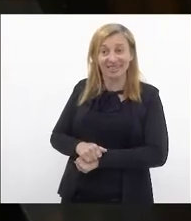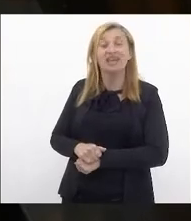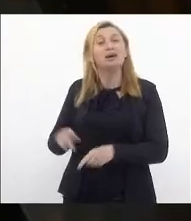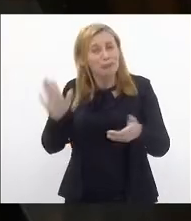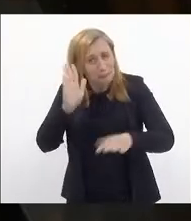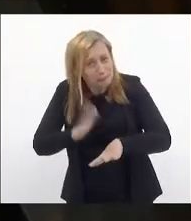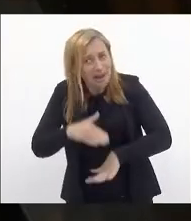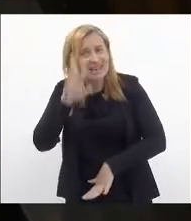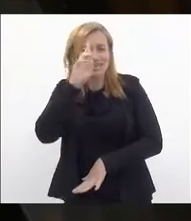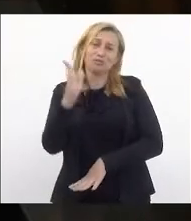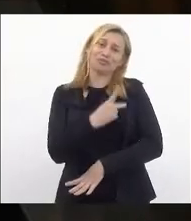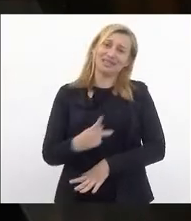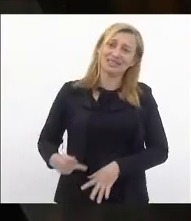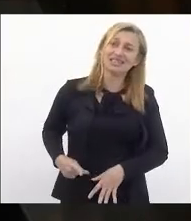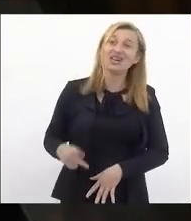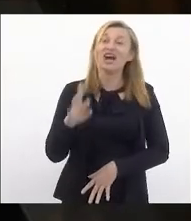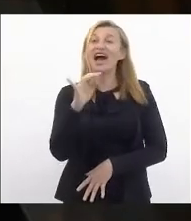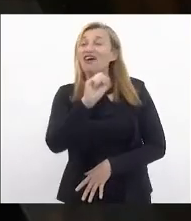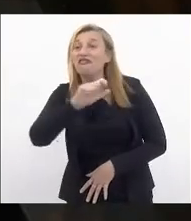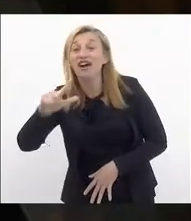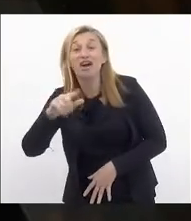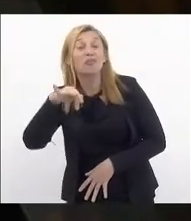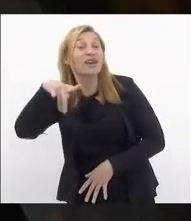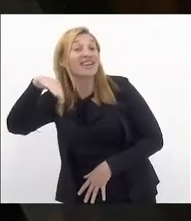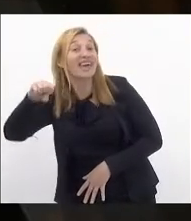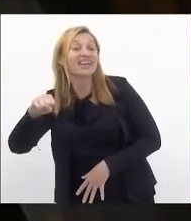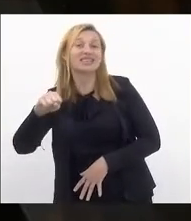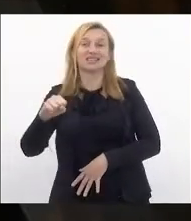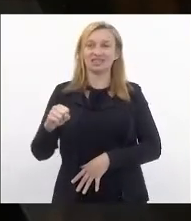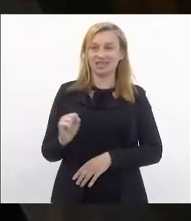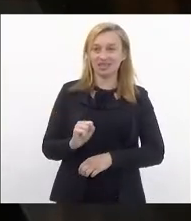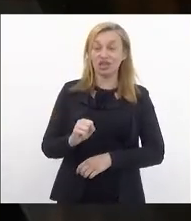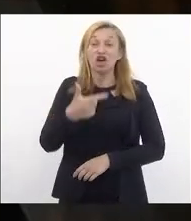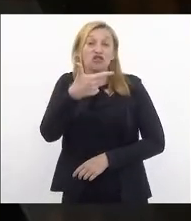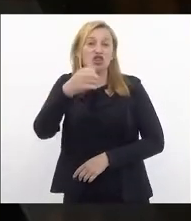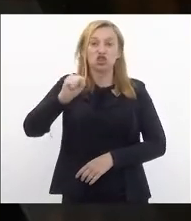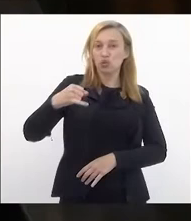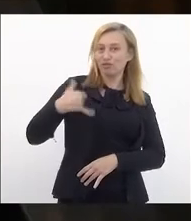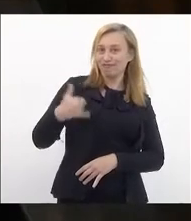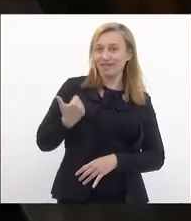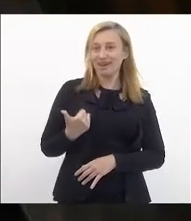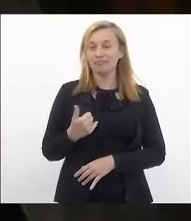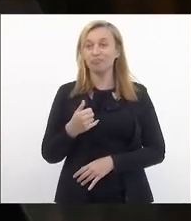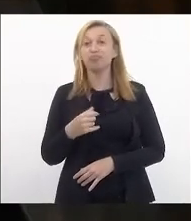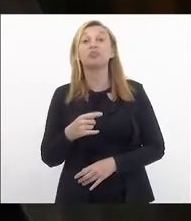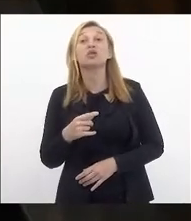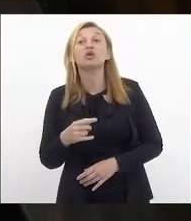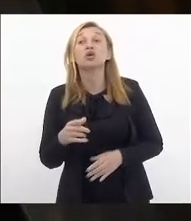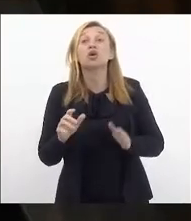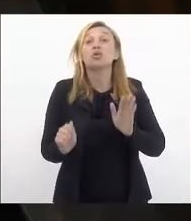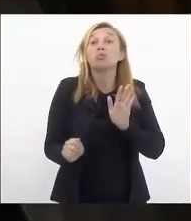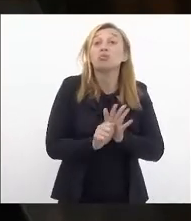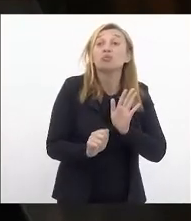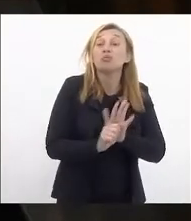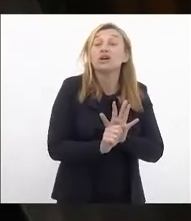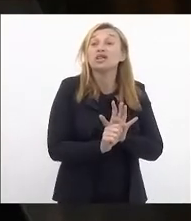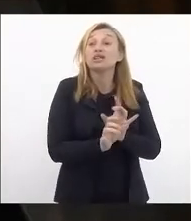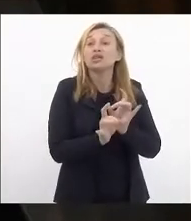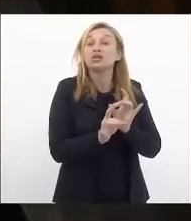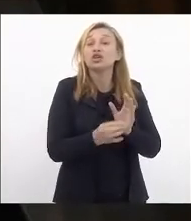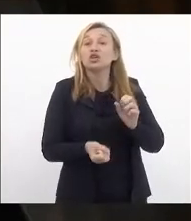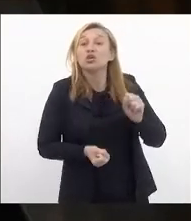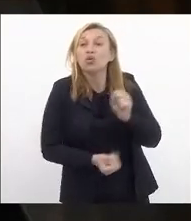mais presidente Rafael Menezes Alves 28 anos responde por tráfico e